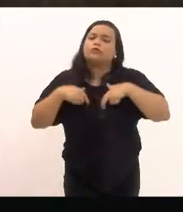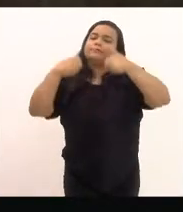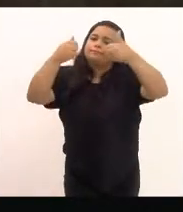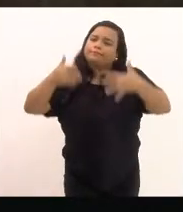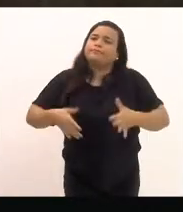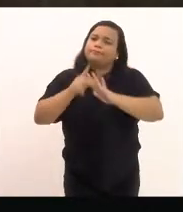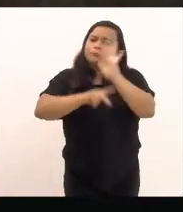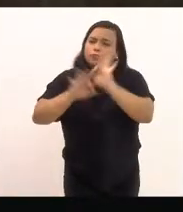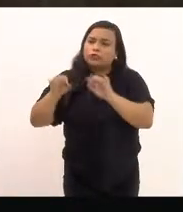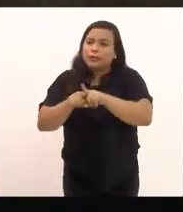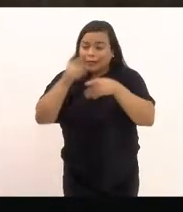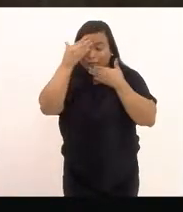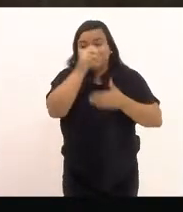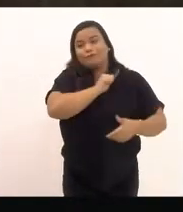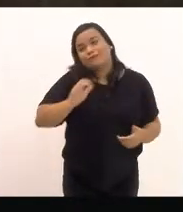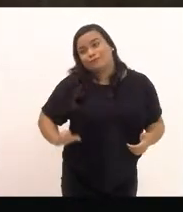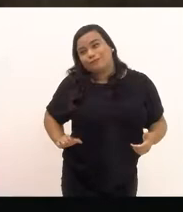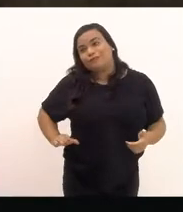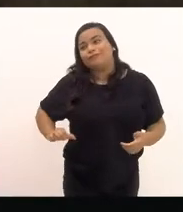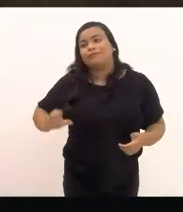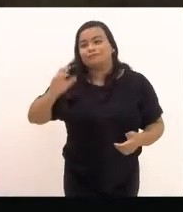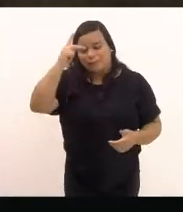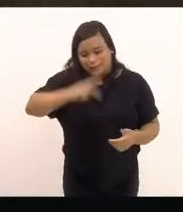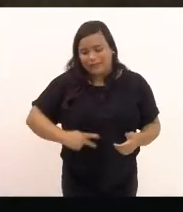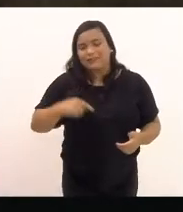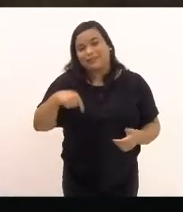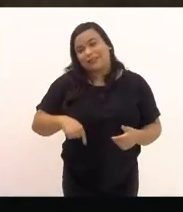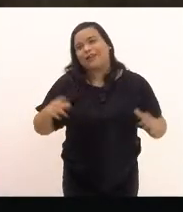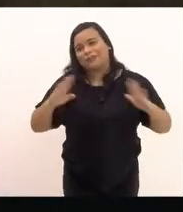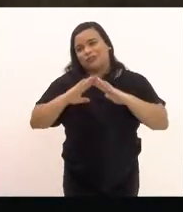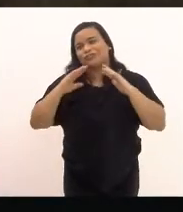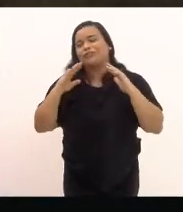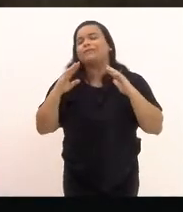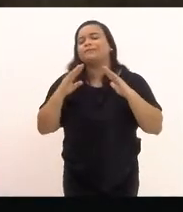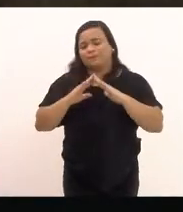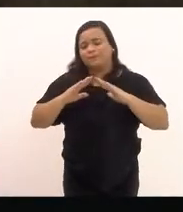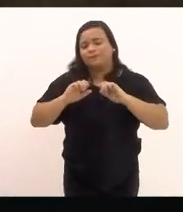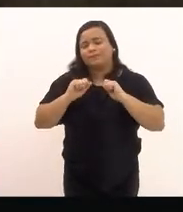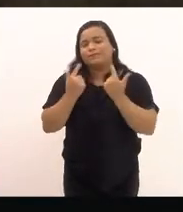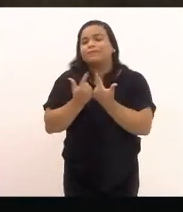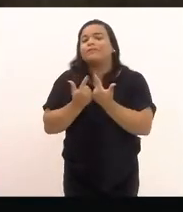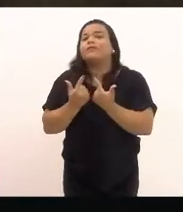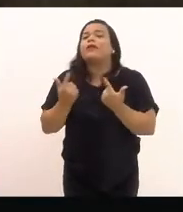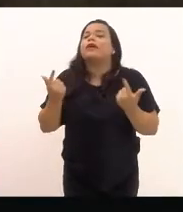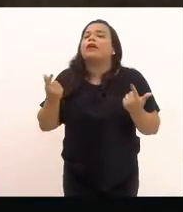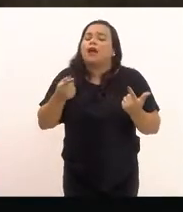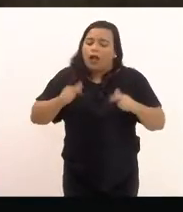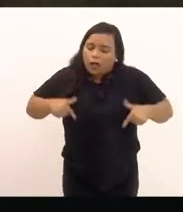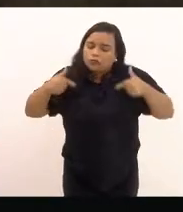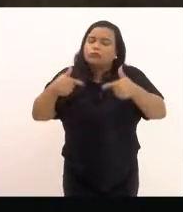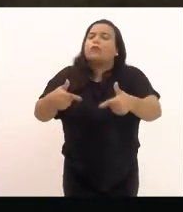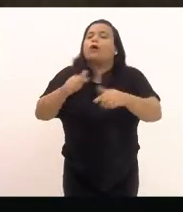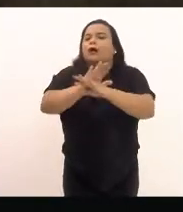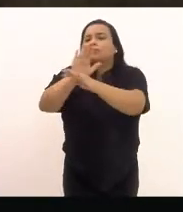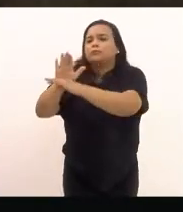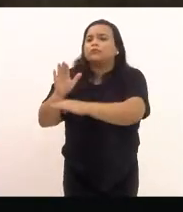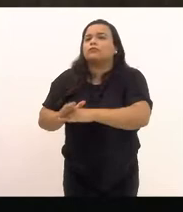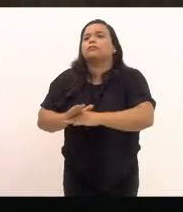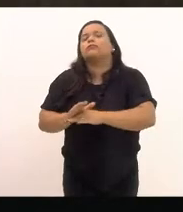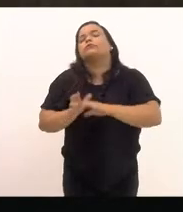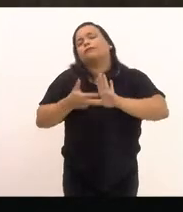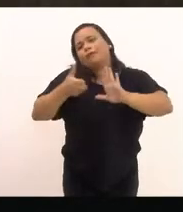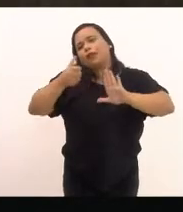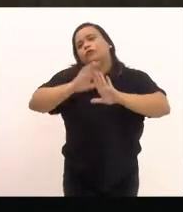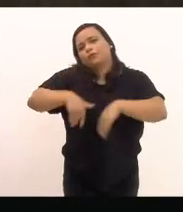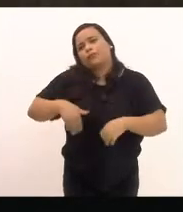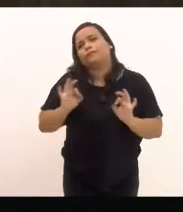projeto e agradecer ao André Siciliano, presidente da Casa, que atuou também pessoalmente em favor da derrubada desse veto. E eu